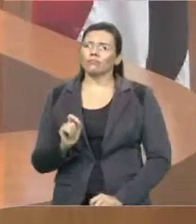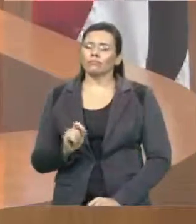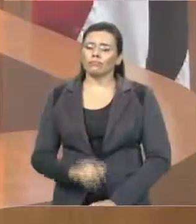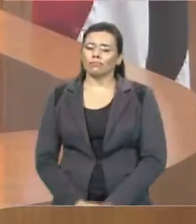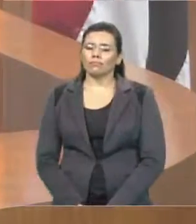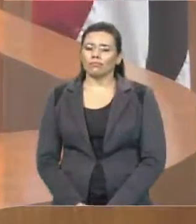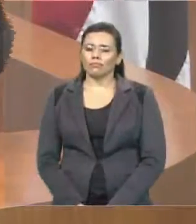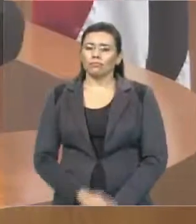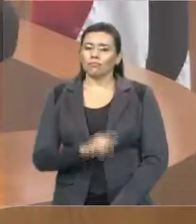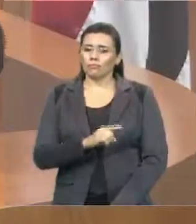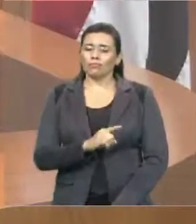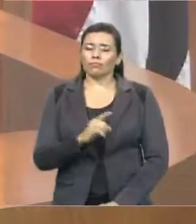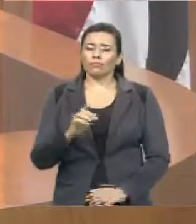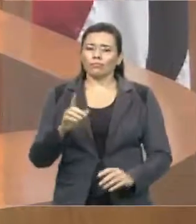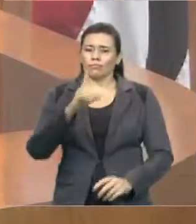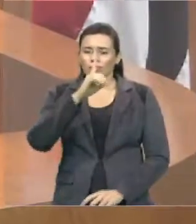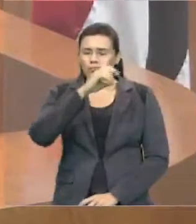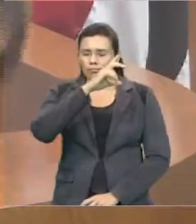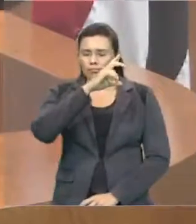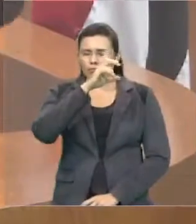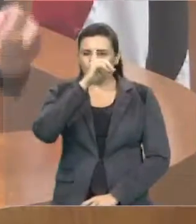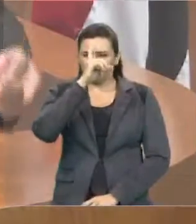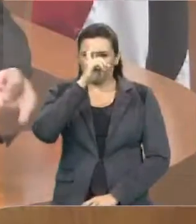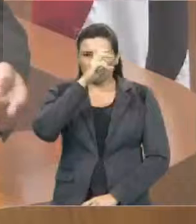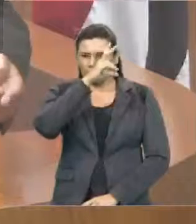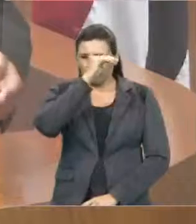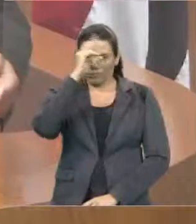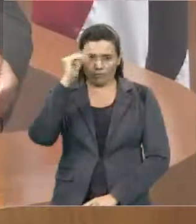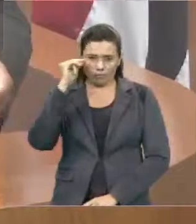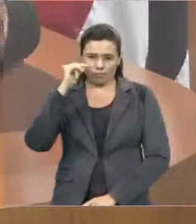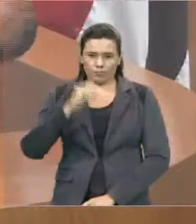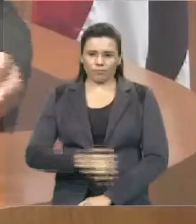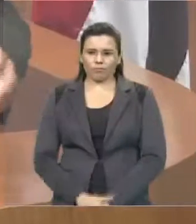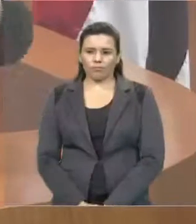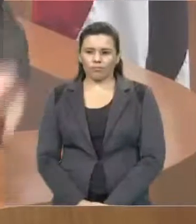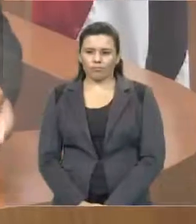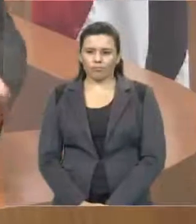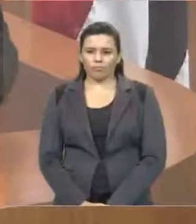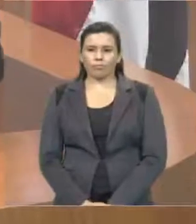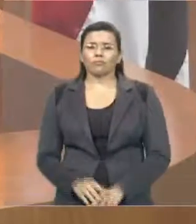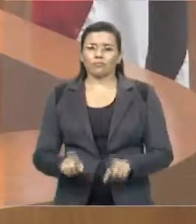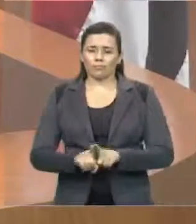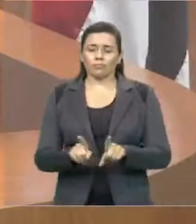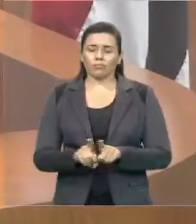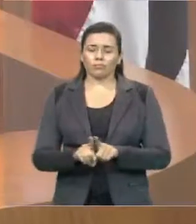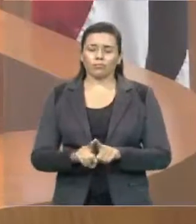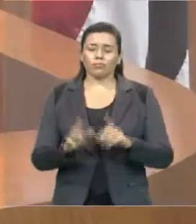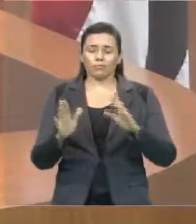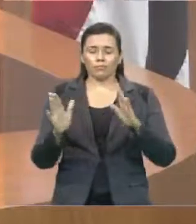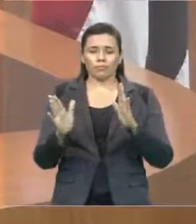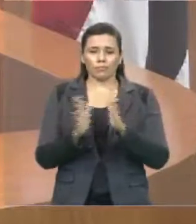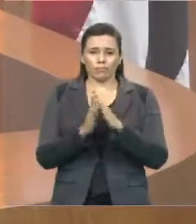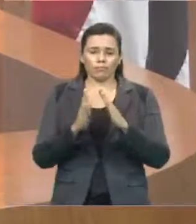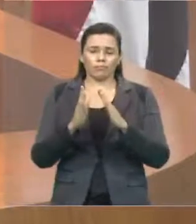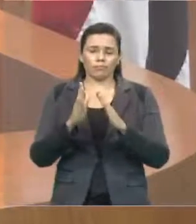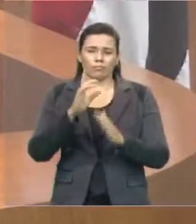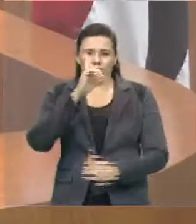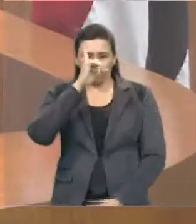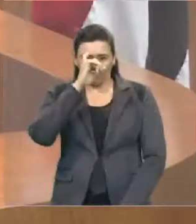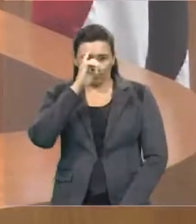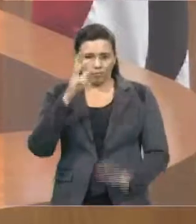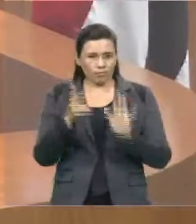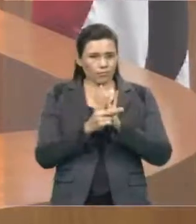lá no Hospital Municipal, ele pediu demissão do Hospital Municipal. E da maternidade, também, que é municipal, não existe